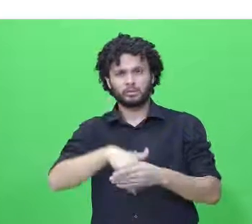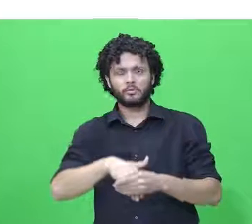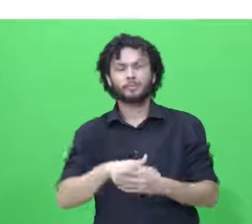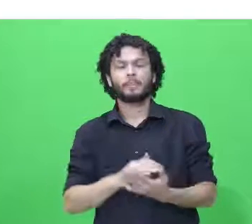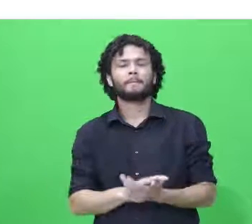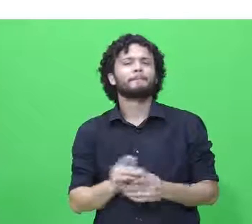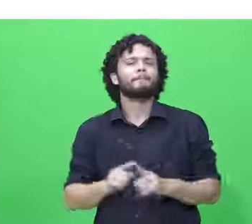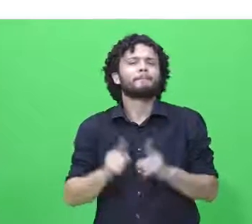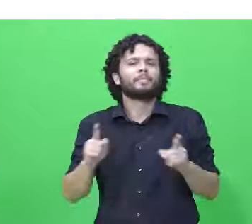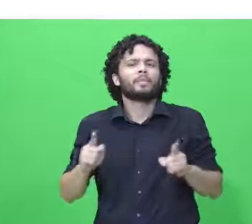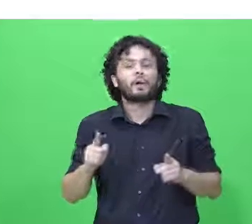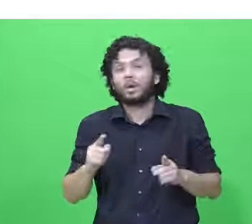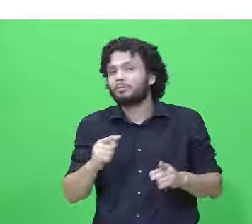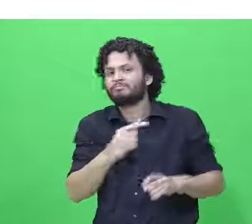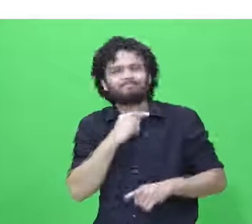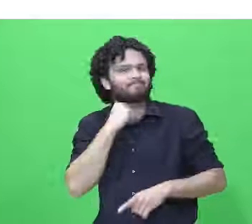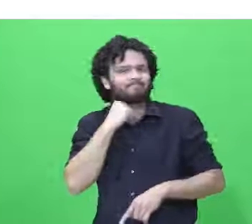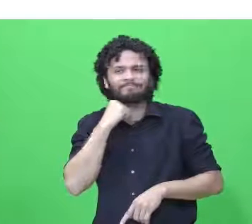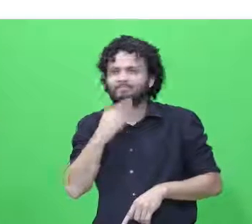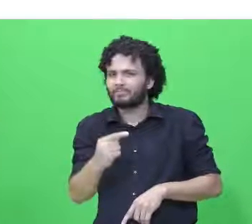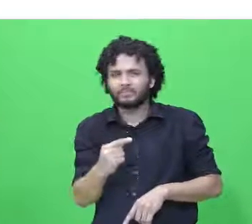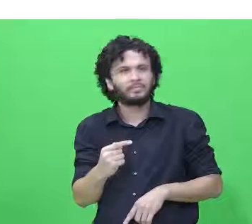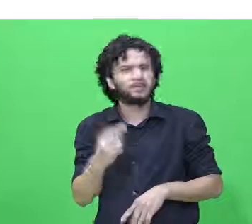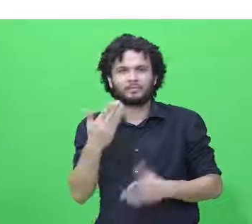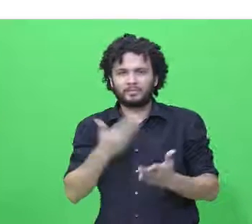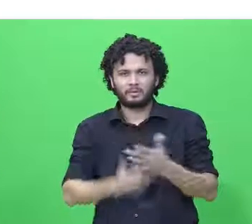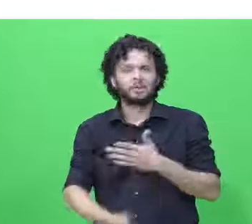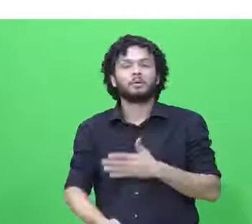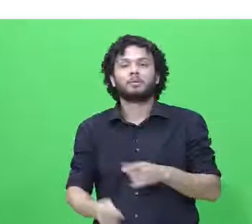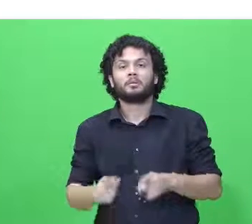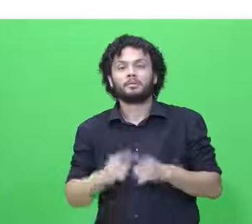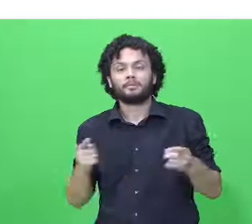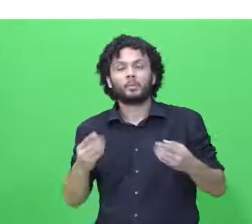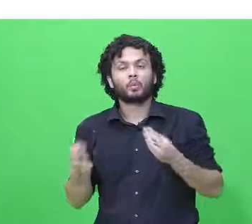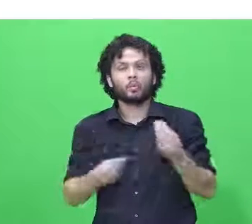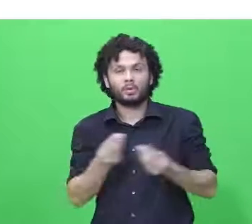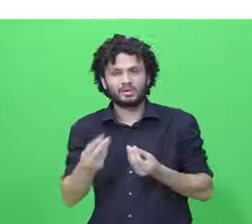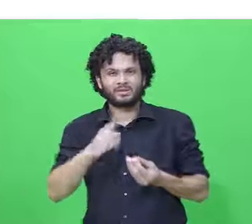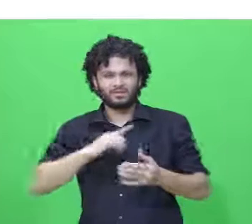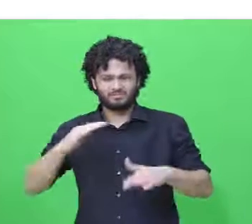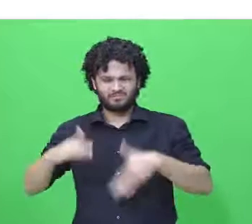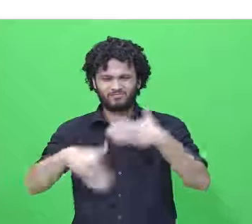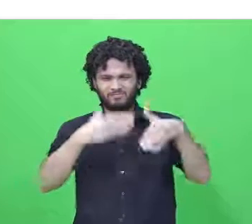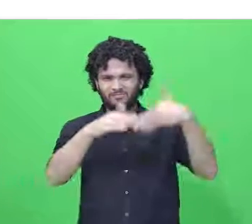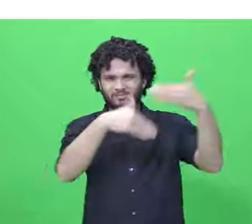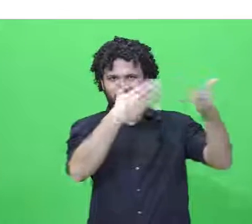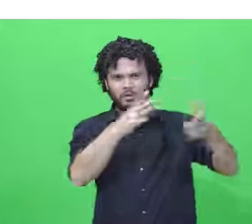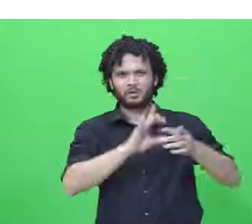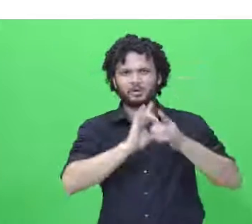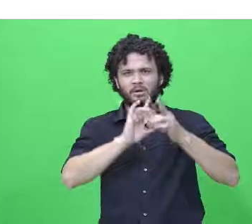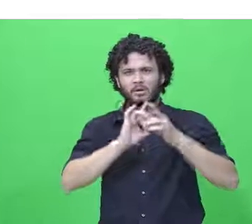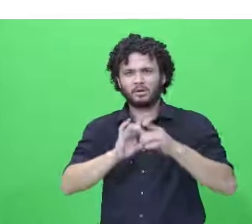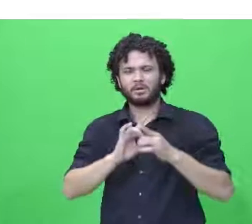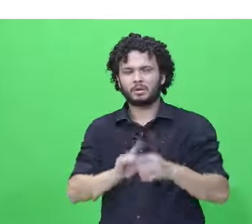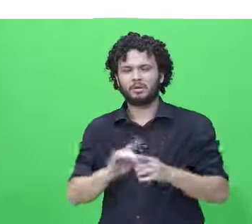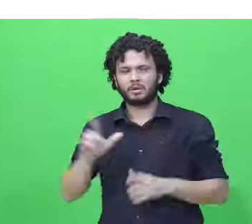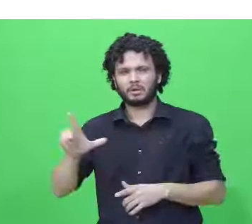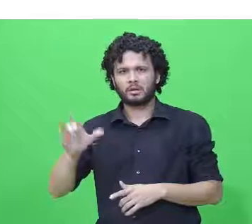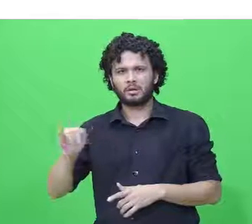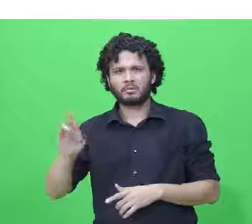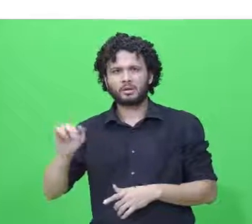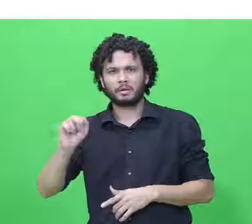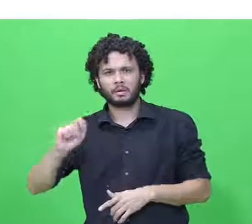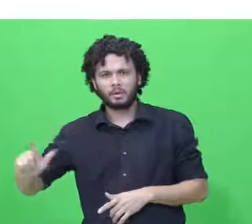vocês, Vargas não ganha de Júlio Prestes, mas, em compensação, há um avanço, então, dessa aliança liberal e a gente tem,